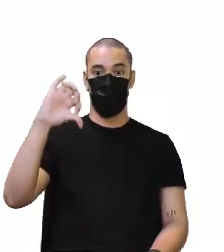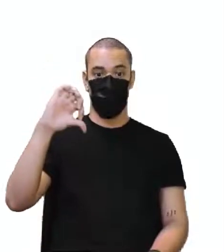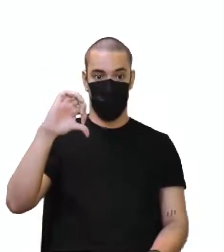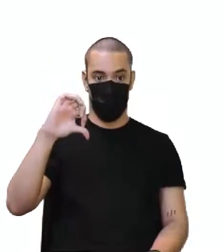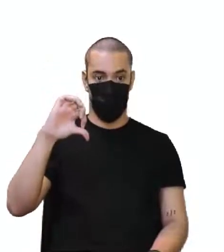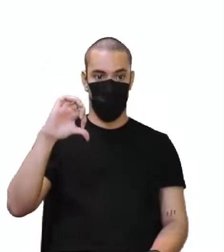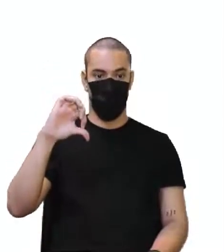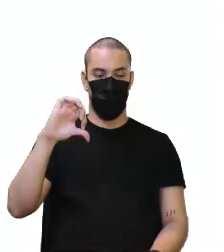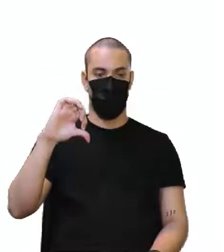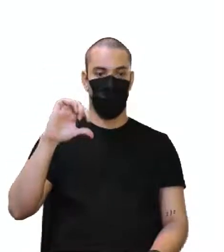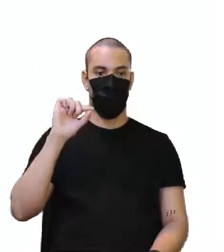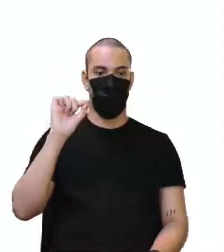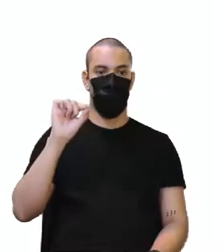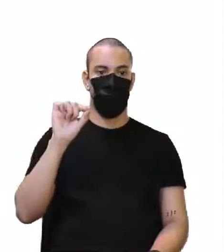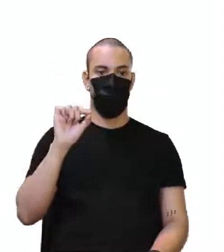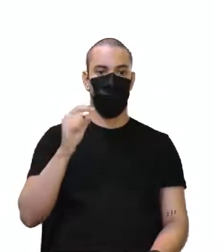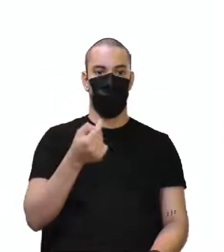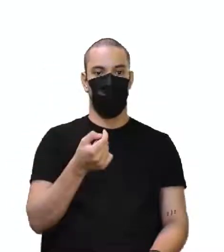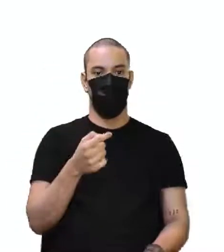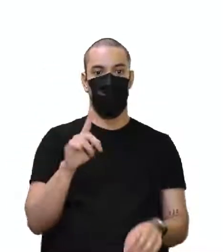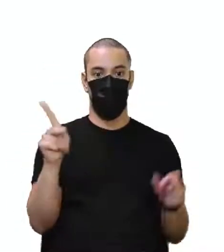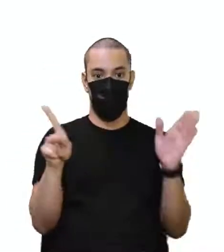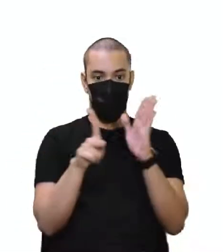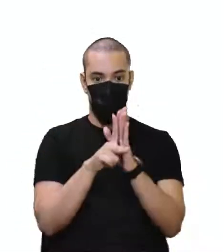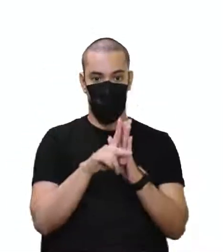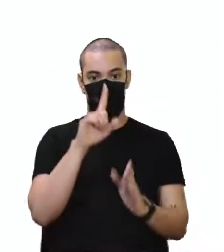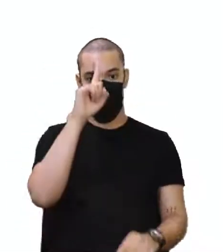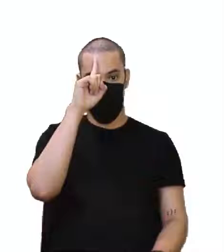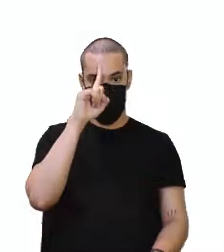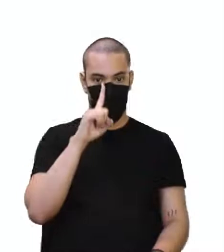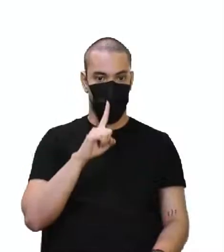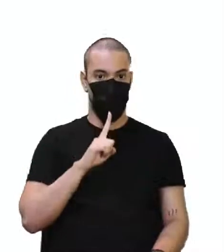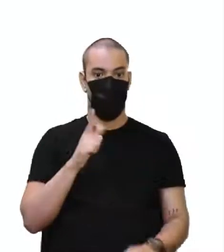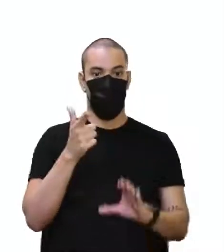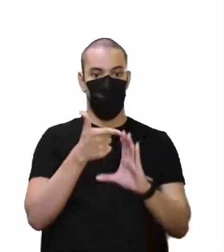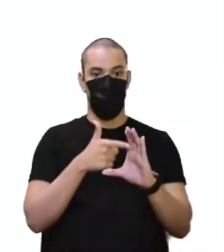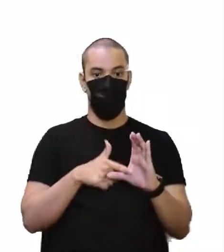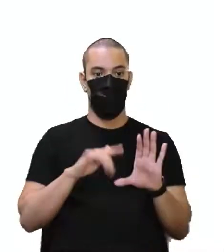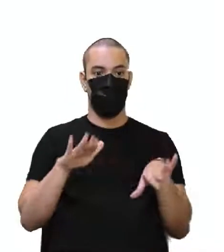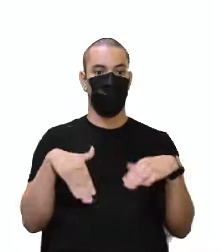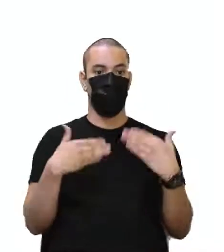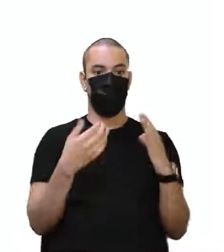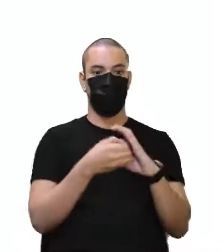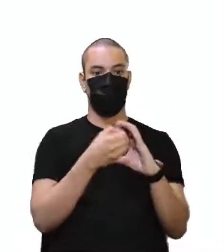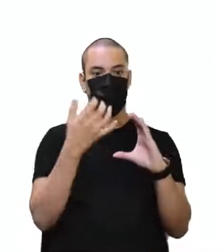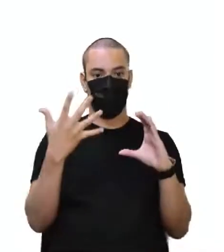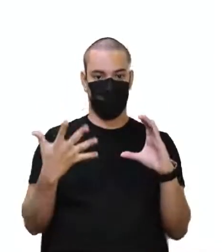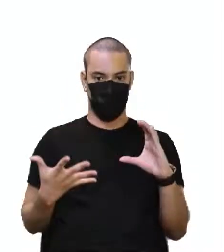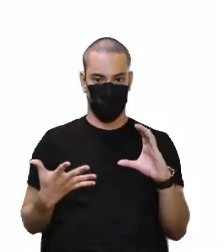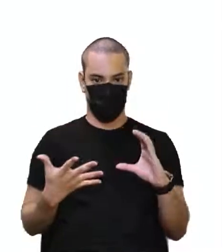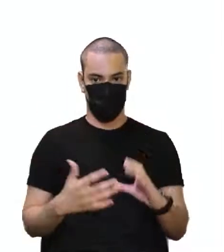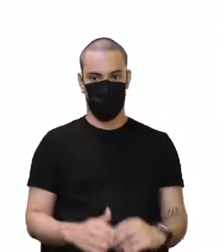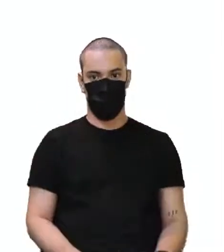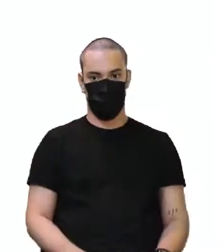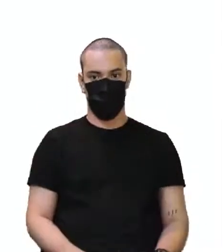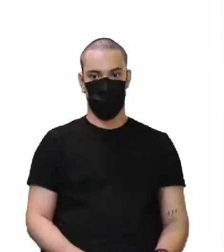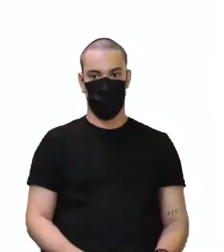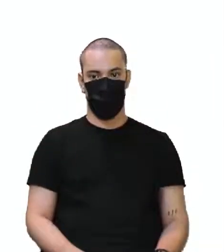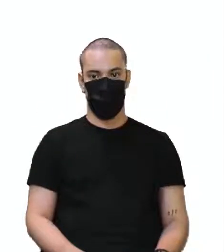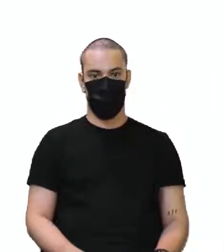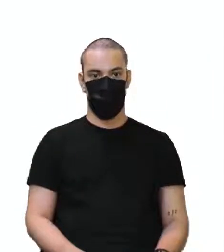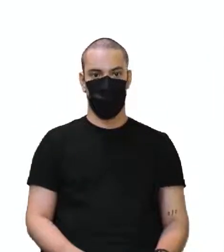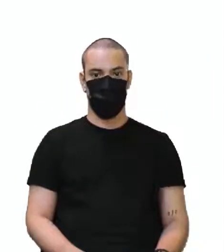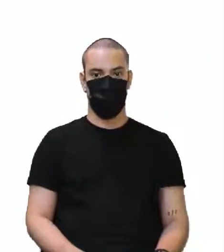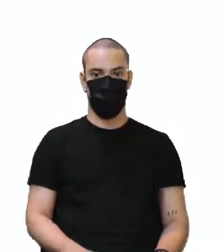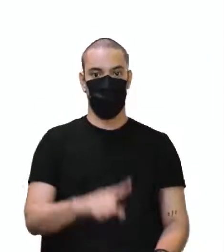9 sementes amarelas lisa, com a característica dominante. Vou tá botar bom? a L aqui, de amarela